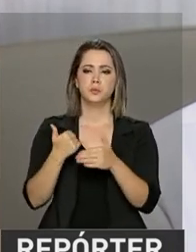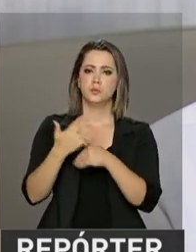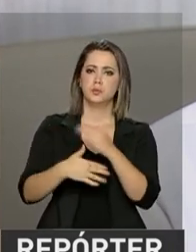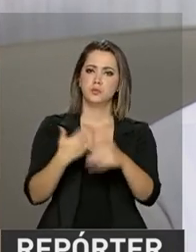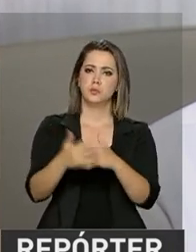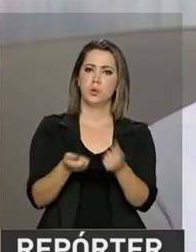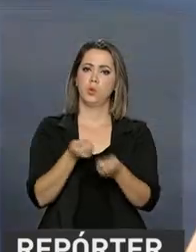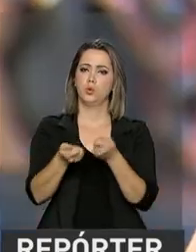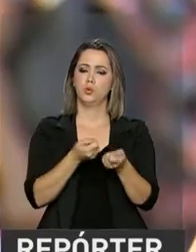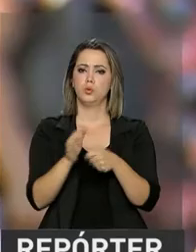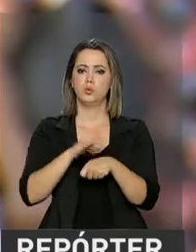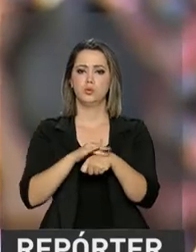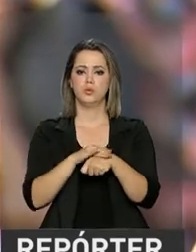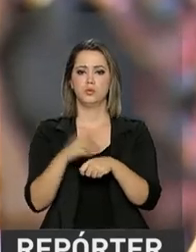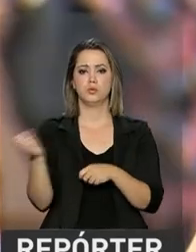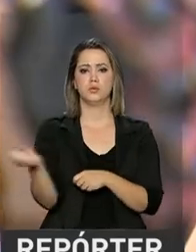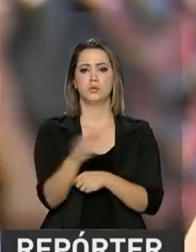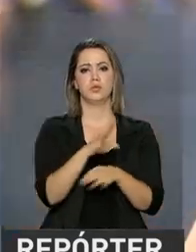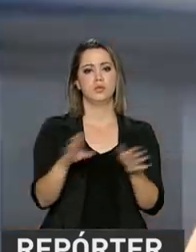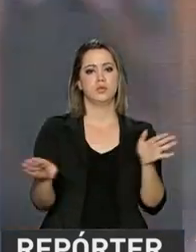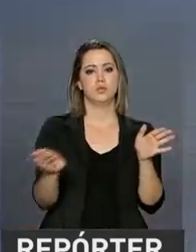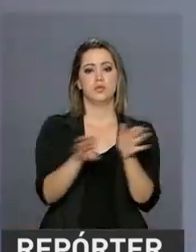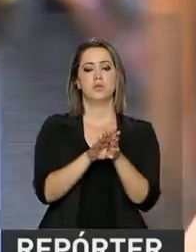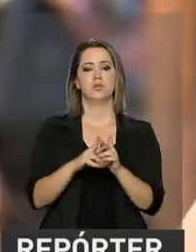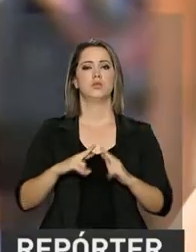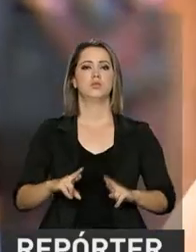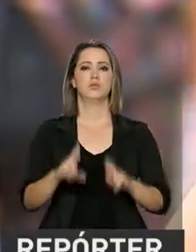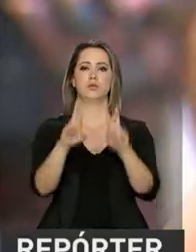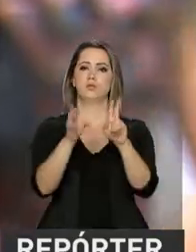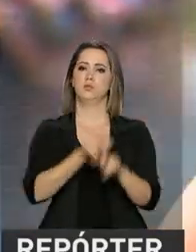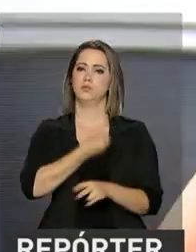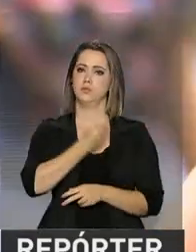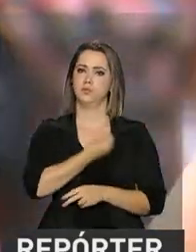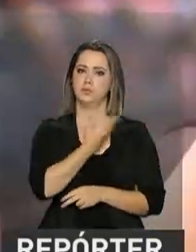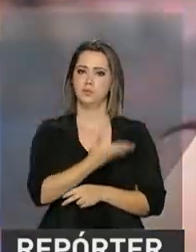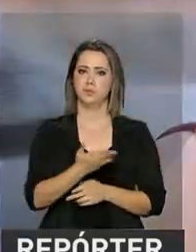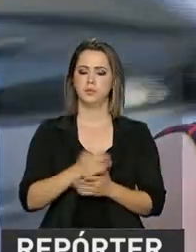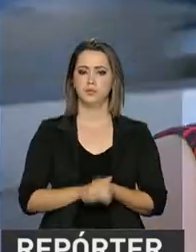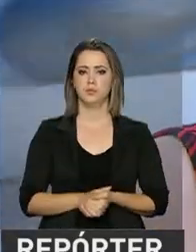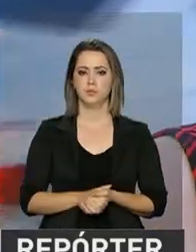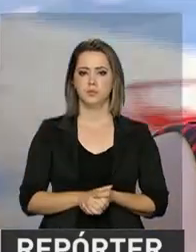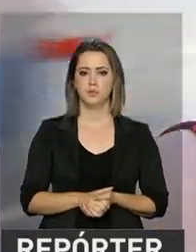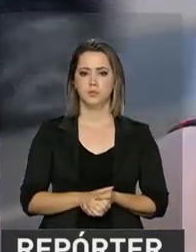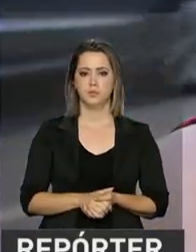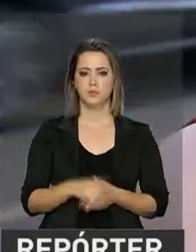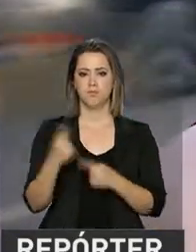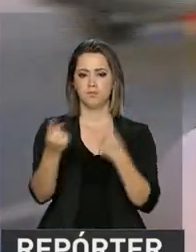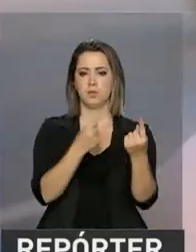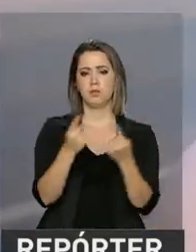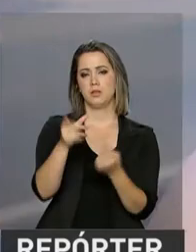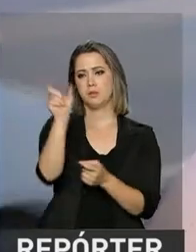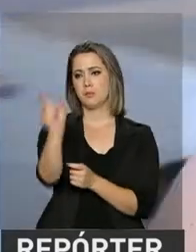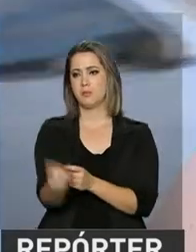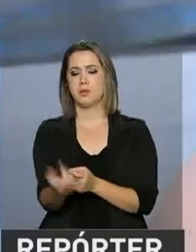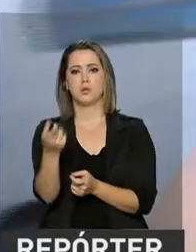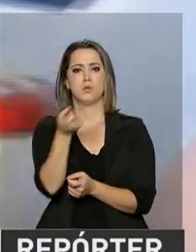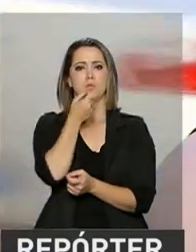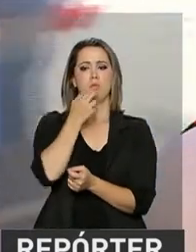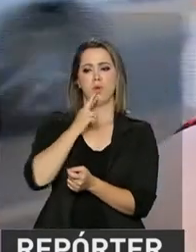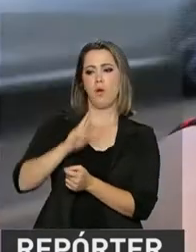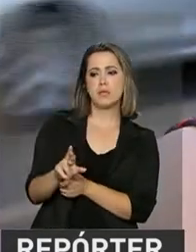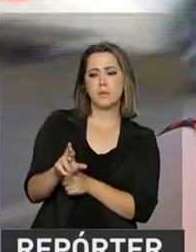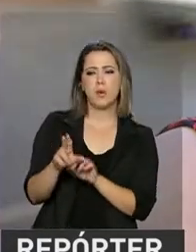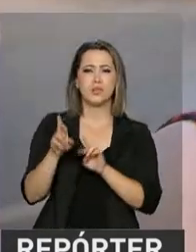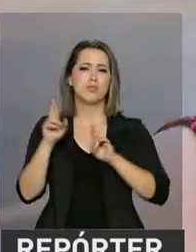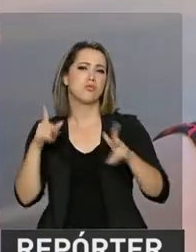controle da doença ea novidade chegou como uma esperança na vida da raíssa cada pessoa reage aos medicamentos formas diferentes